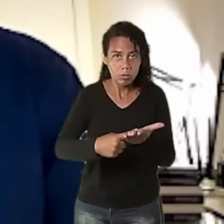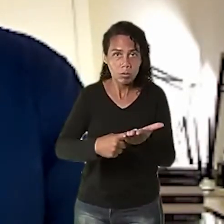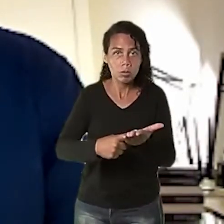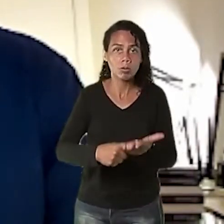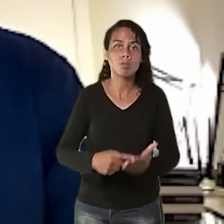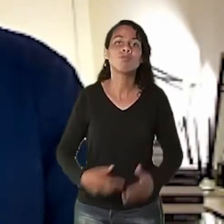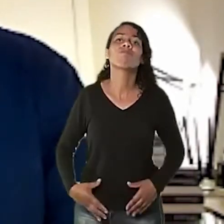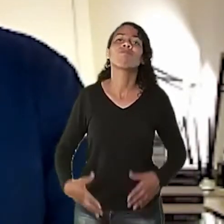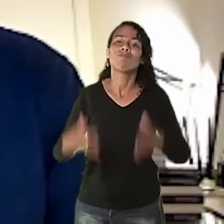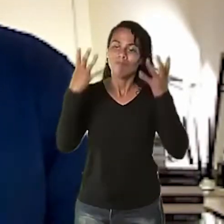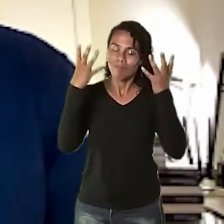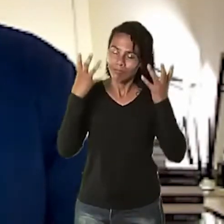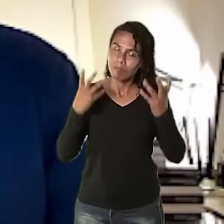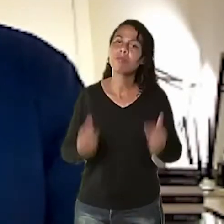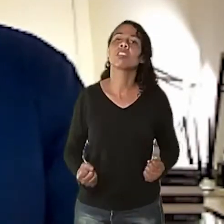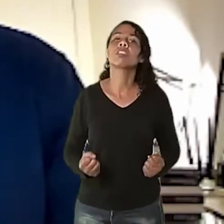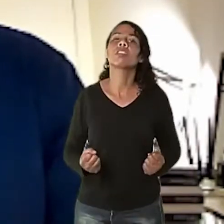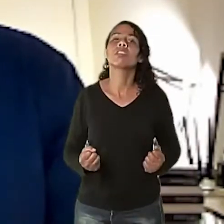como uma